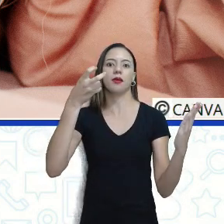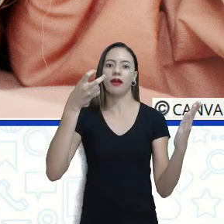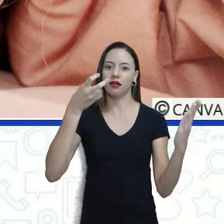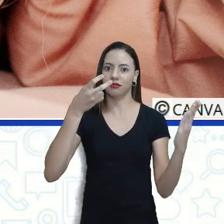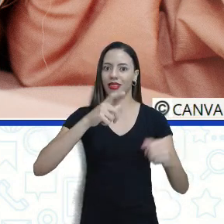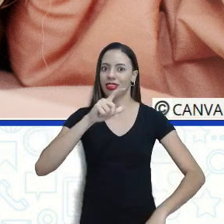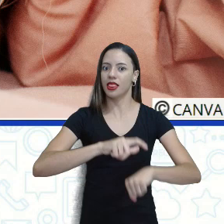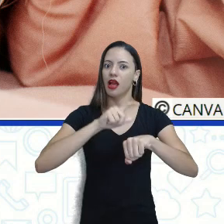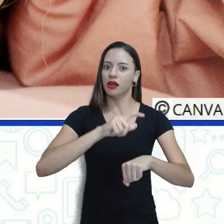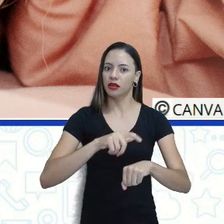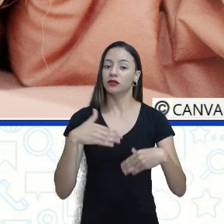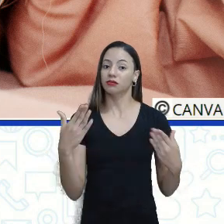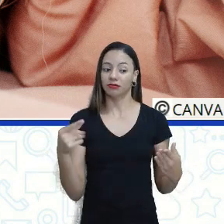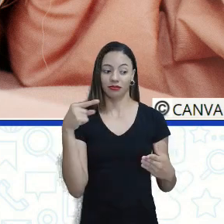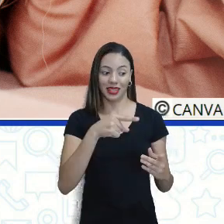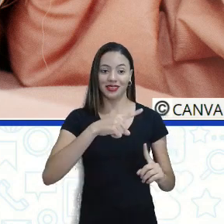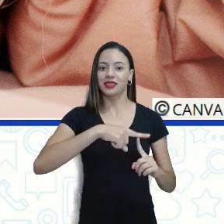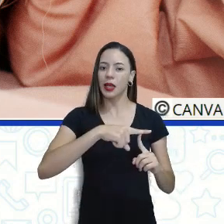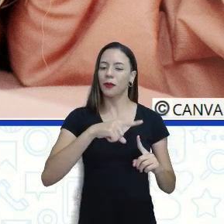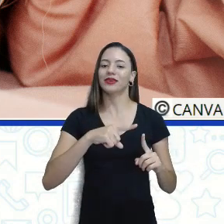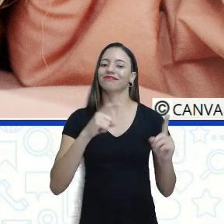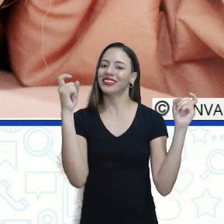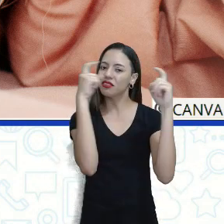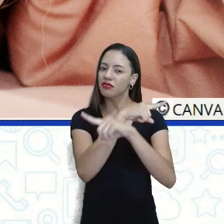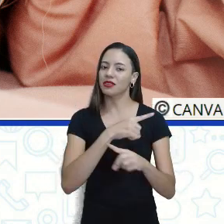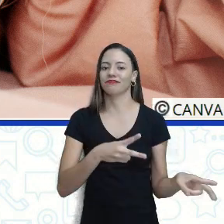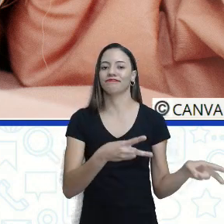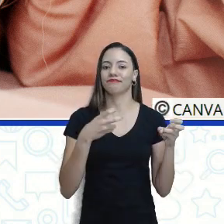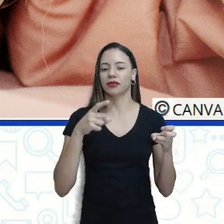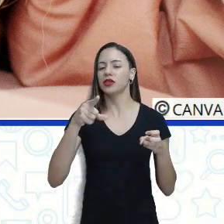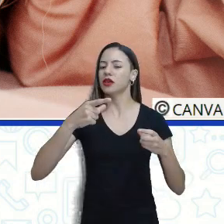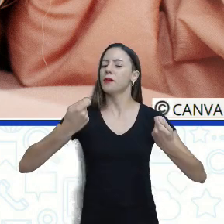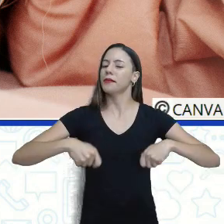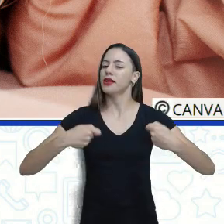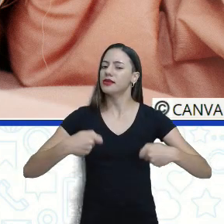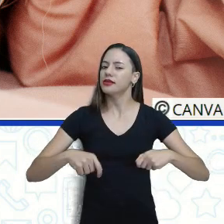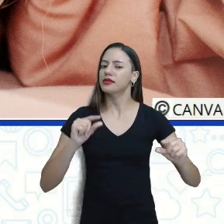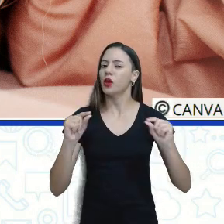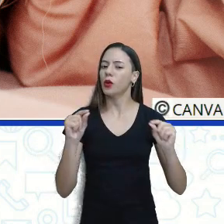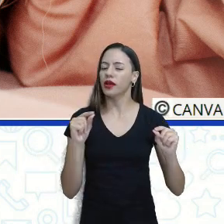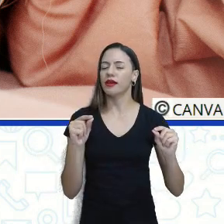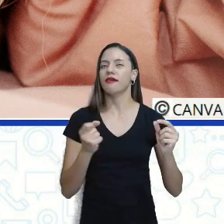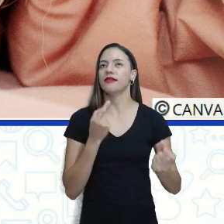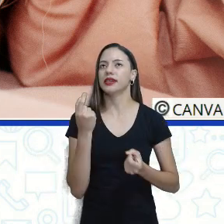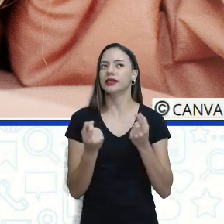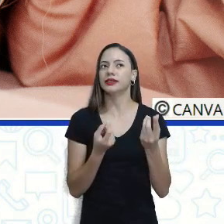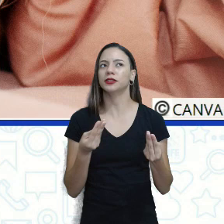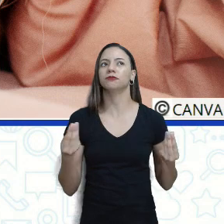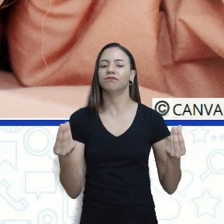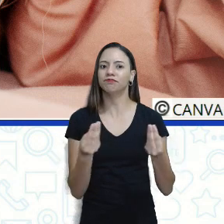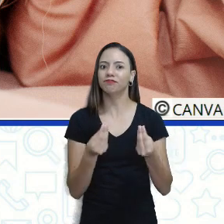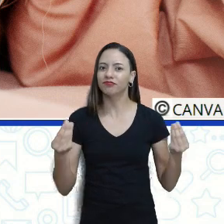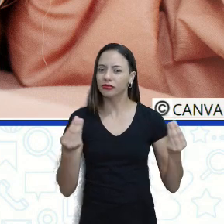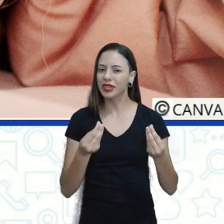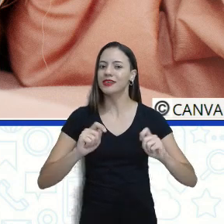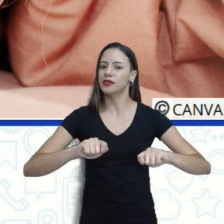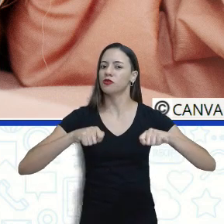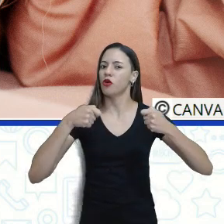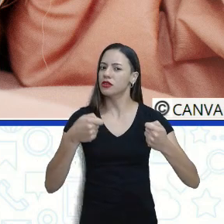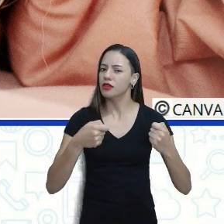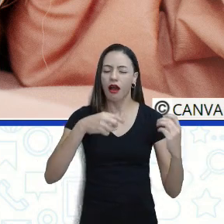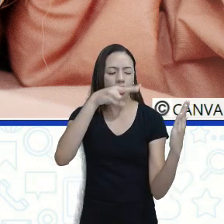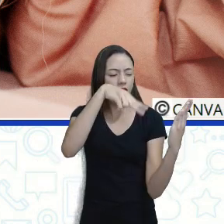Essa modalidade é difícil de identificar, então você tem que realmente ter, às vezes, um trabalhinho maior para entender,